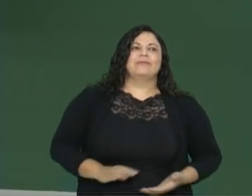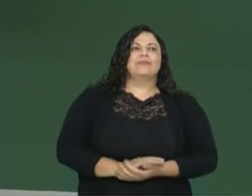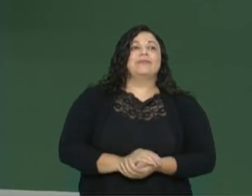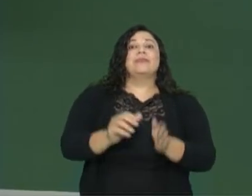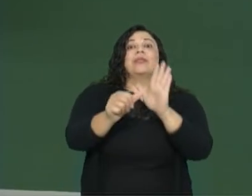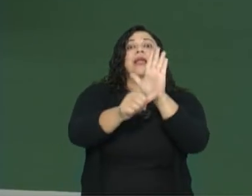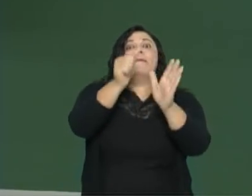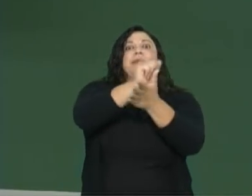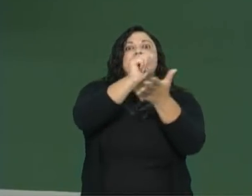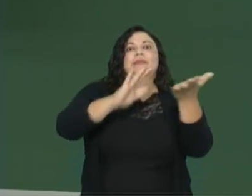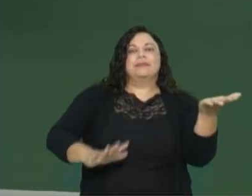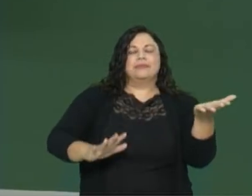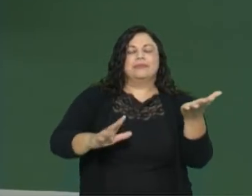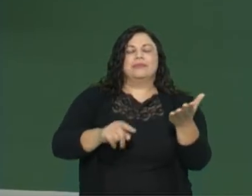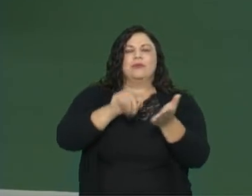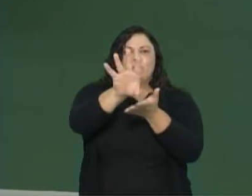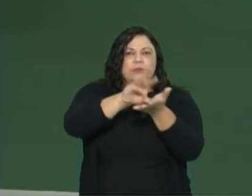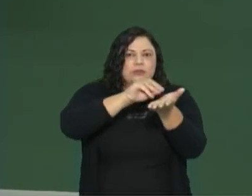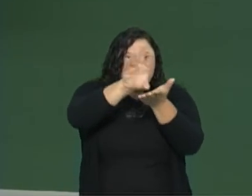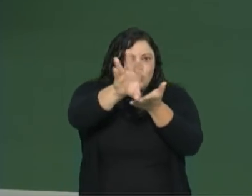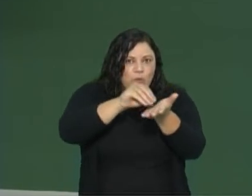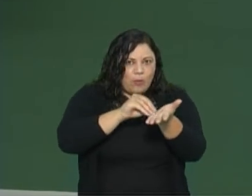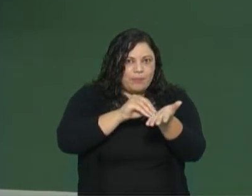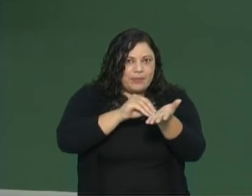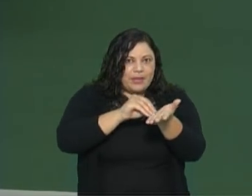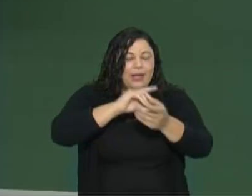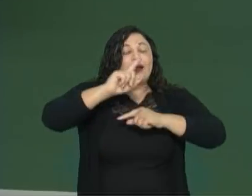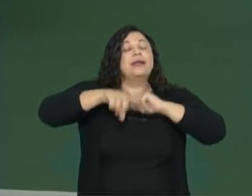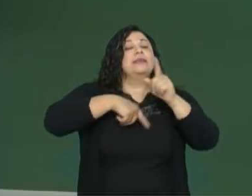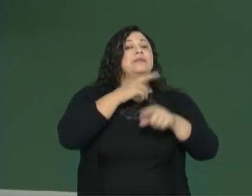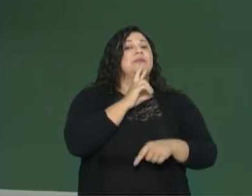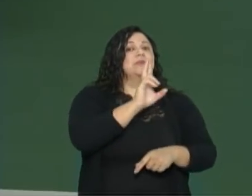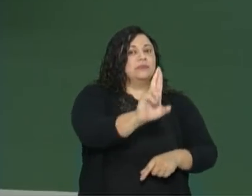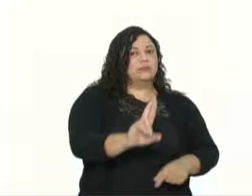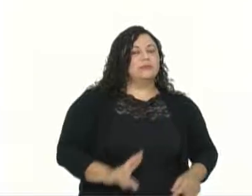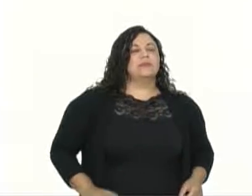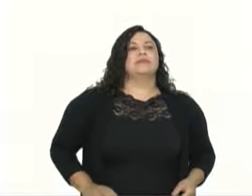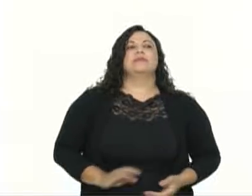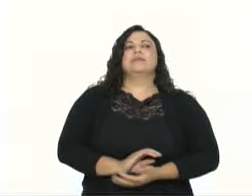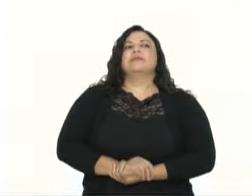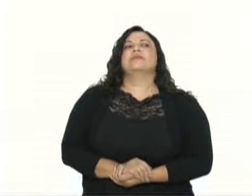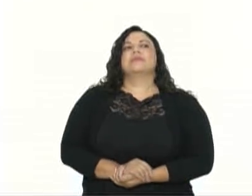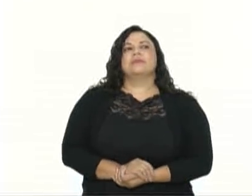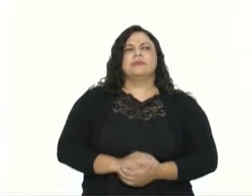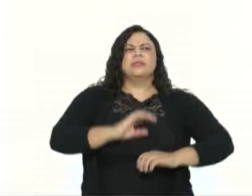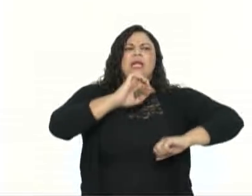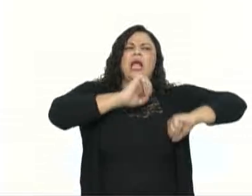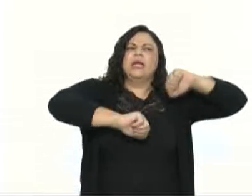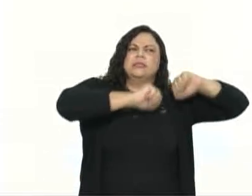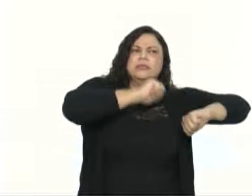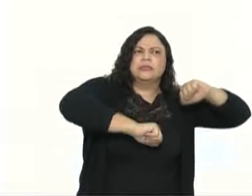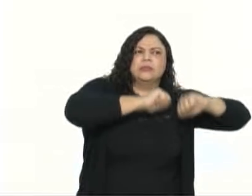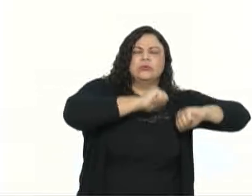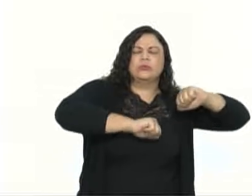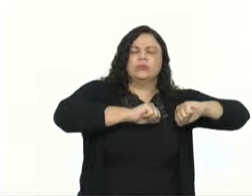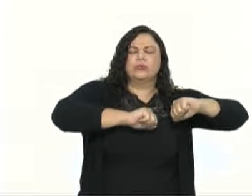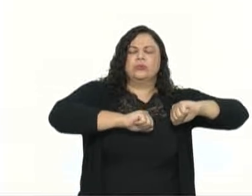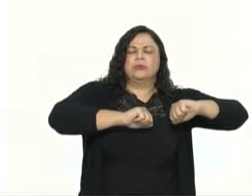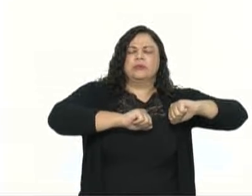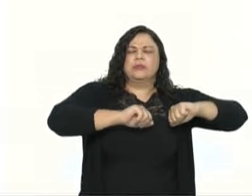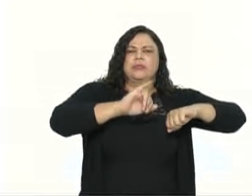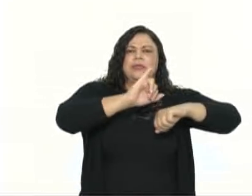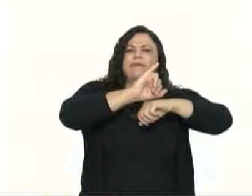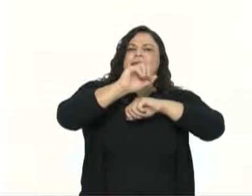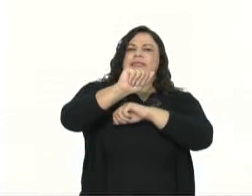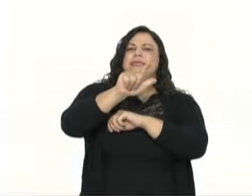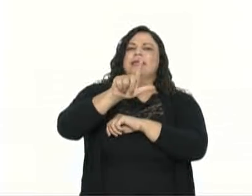vocês, que vocês vão anotar o exercício todo e vão responder em seguida. Nas indústrias de fabricação de alumínio, mais de